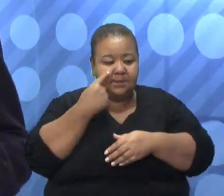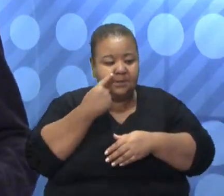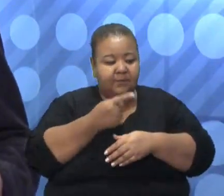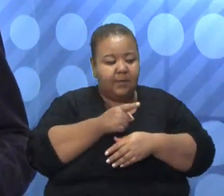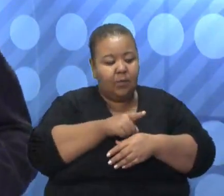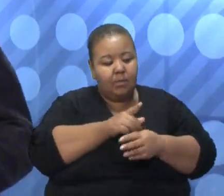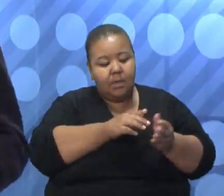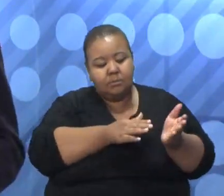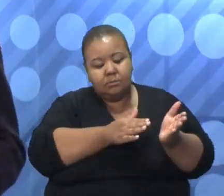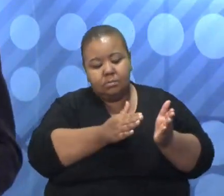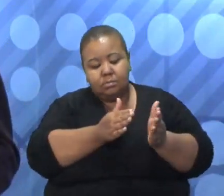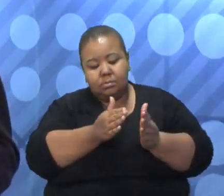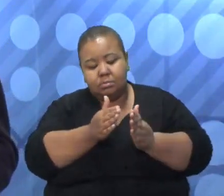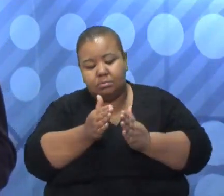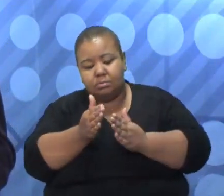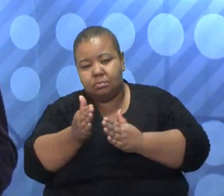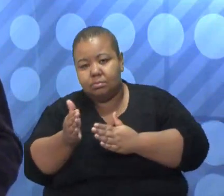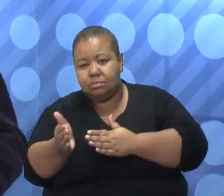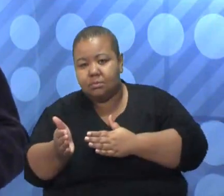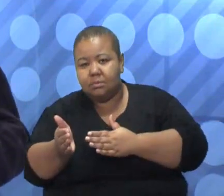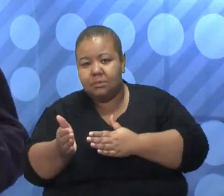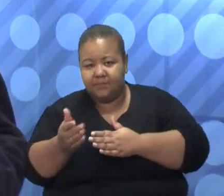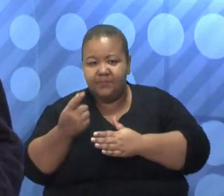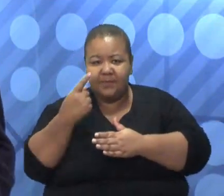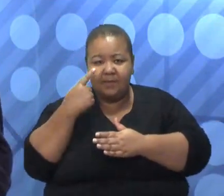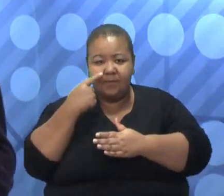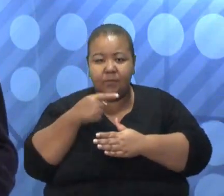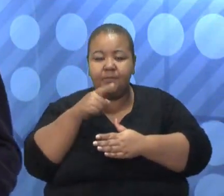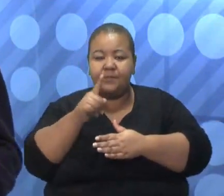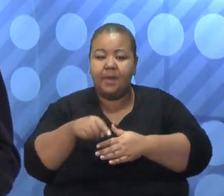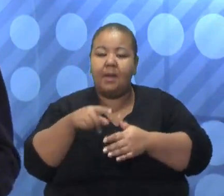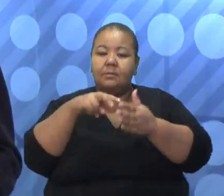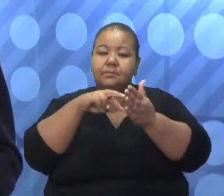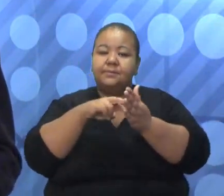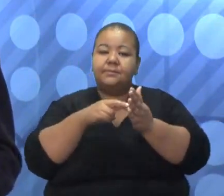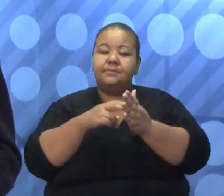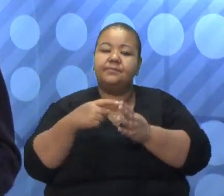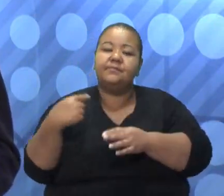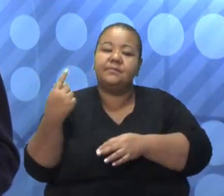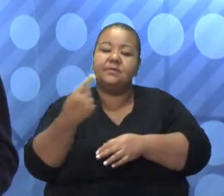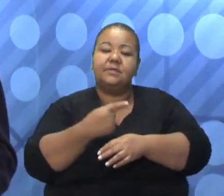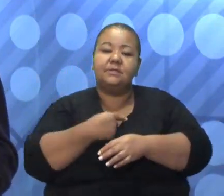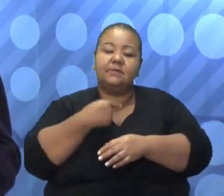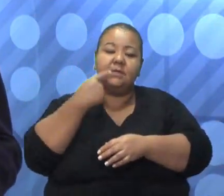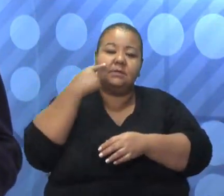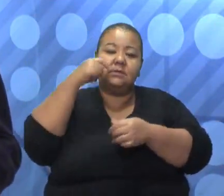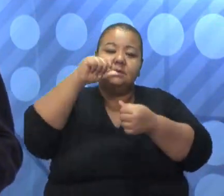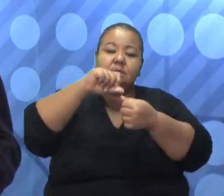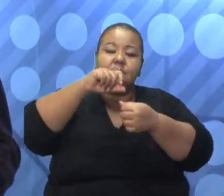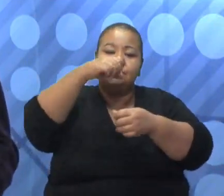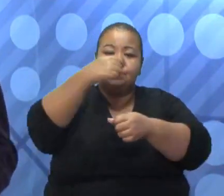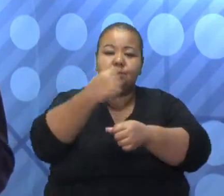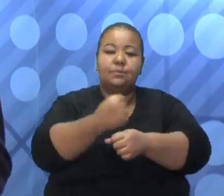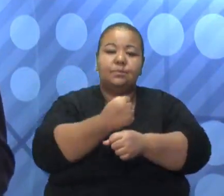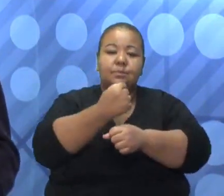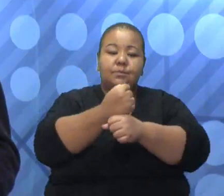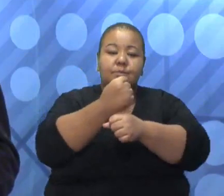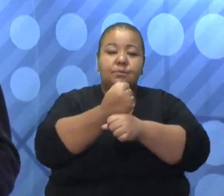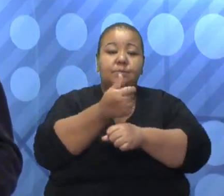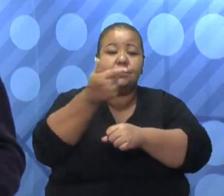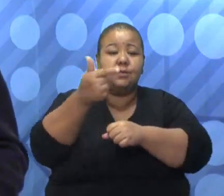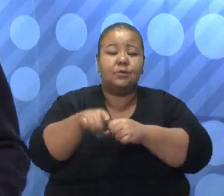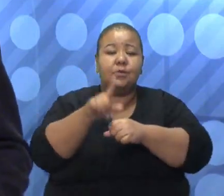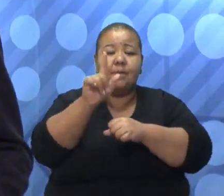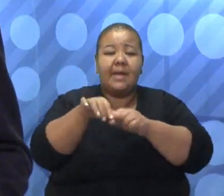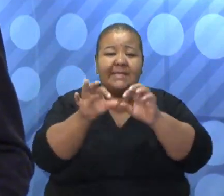dos materiais e das atividades que estão propostas? É nesse sentido que a gente vai trabalhar com a produção. E quanto mais detalhado eu tenho,